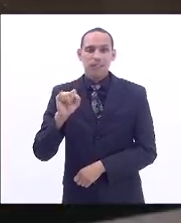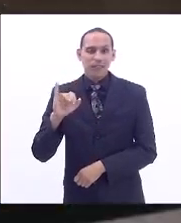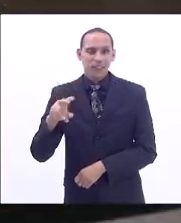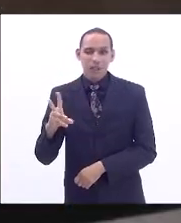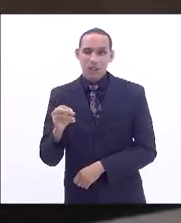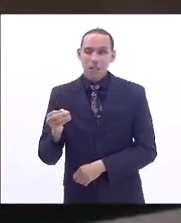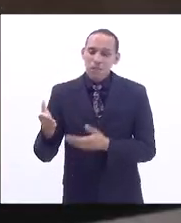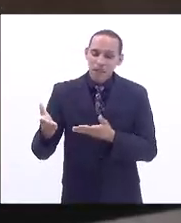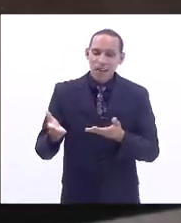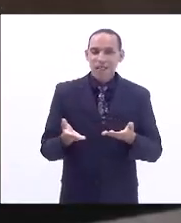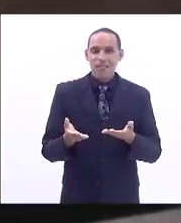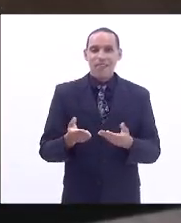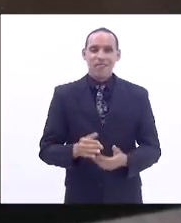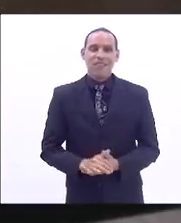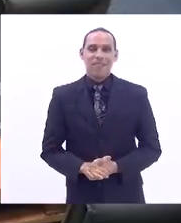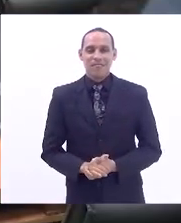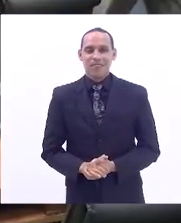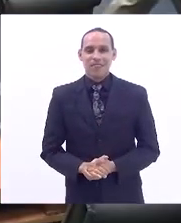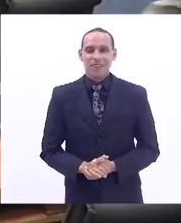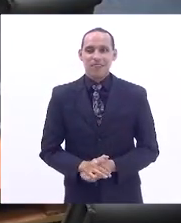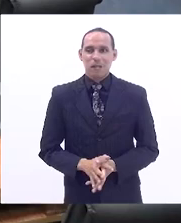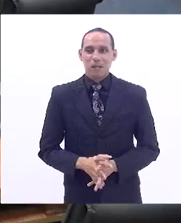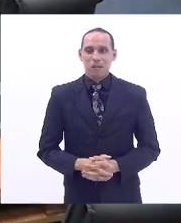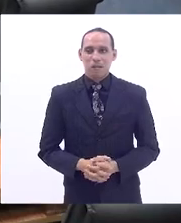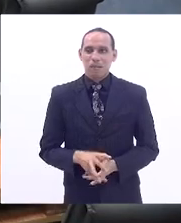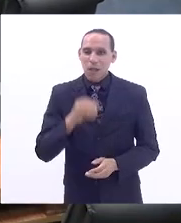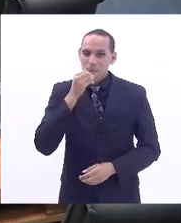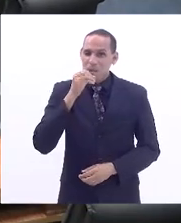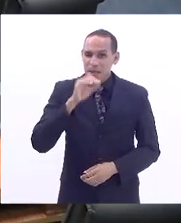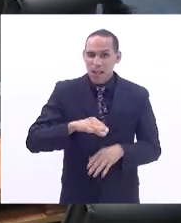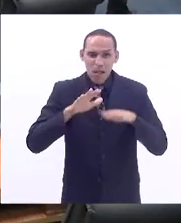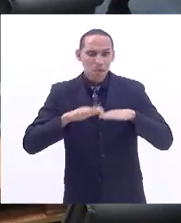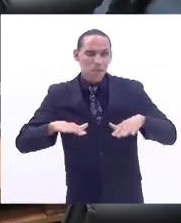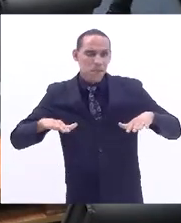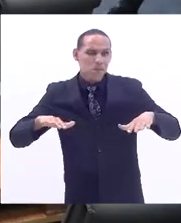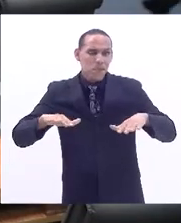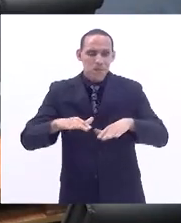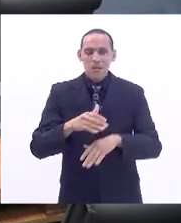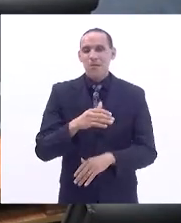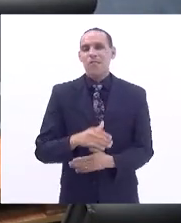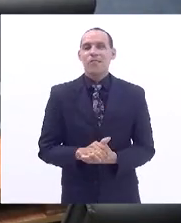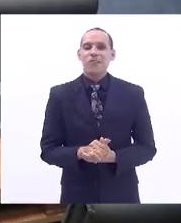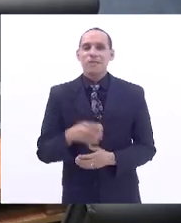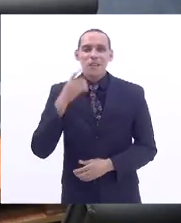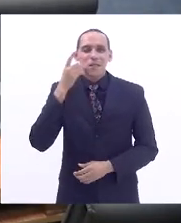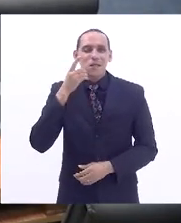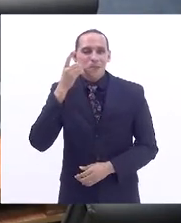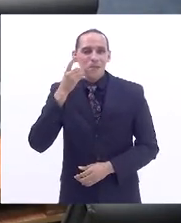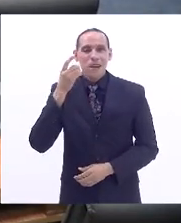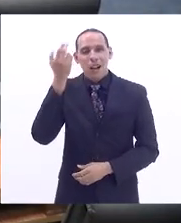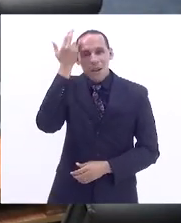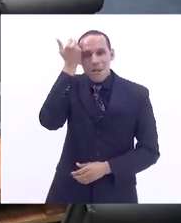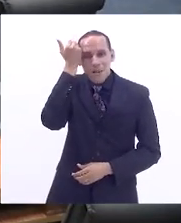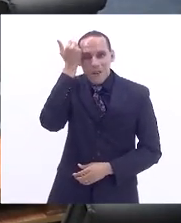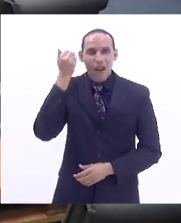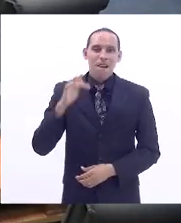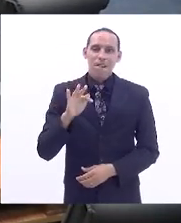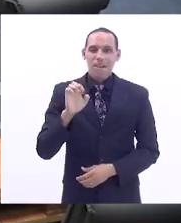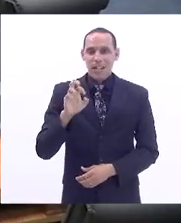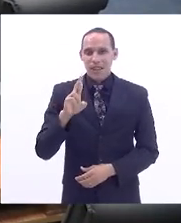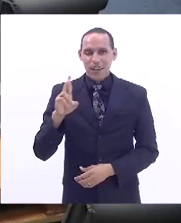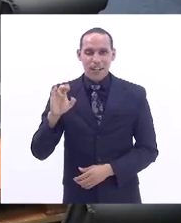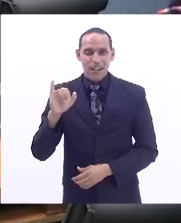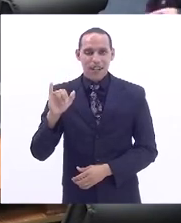muito bem-vindo querido um Oi boa tarde a todas e todos boa tarde Deputado Aliomar Deputado Ferreirinha Deputado